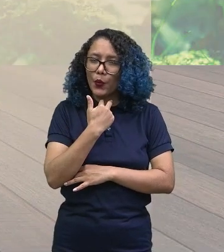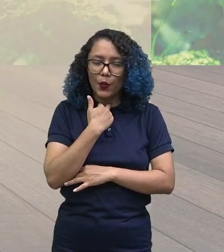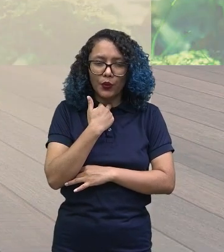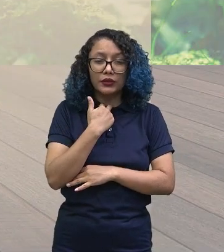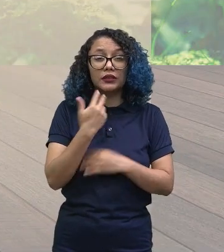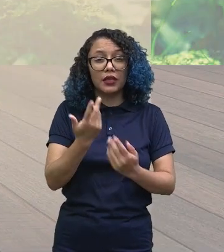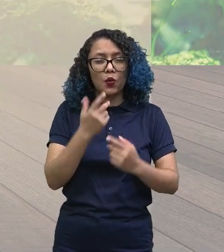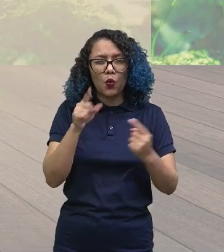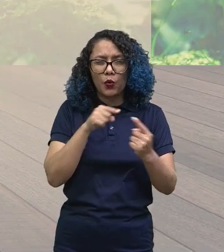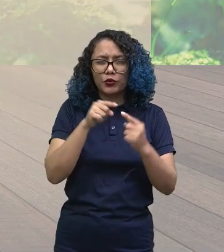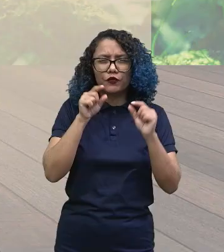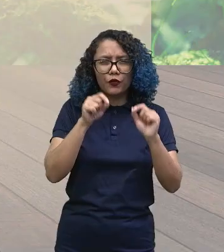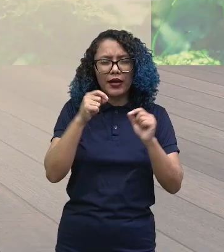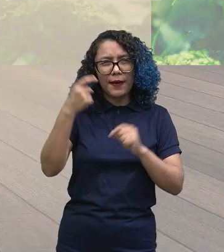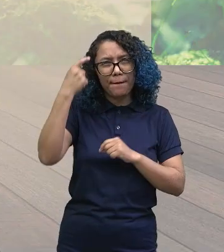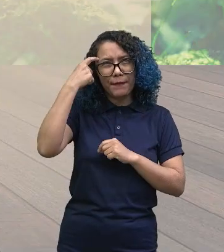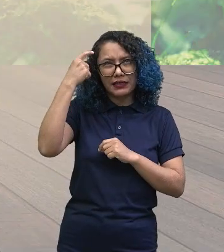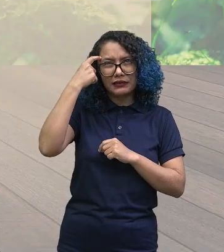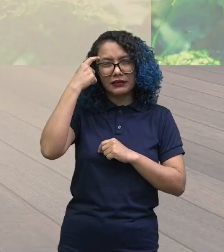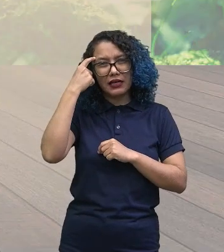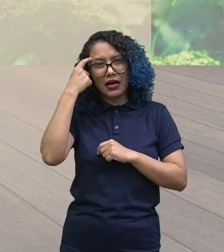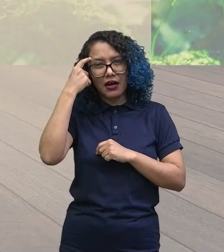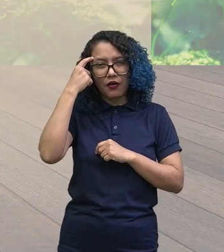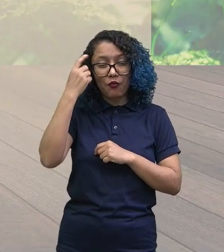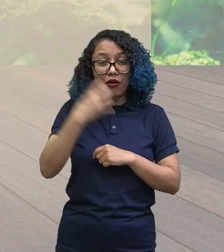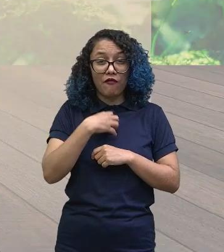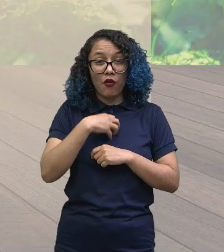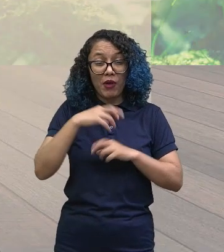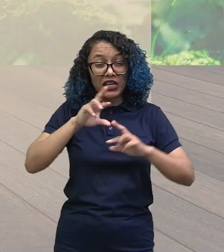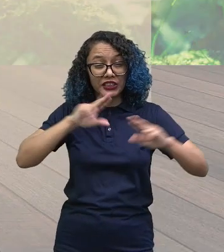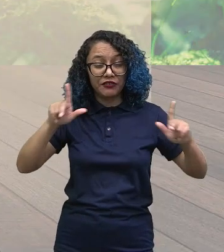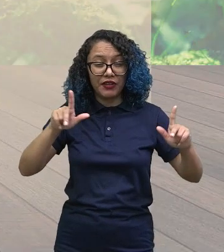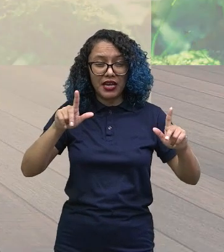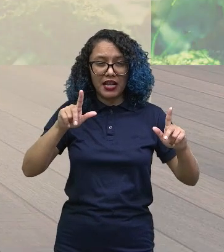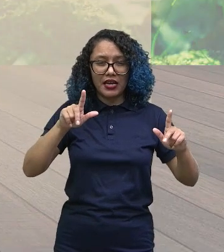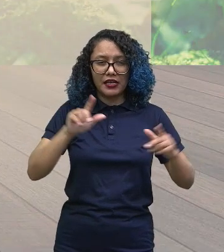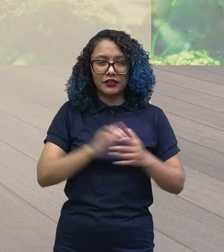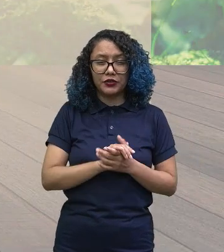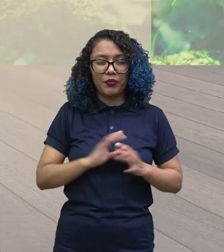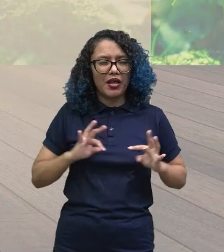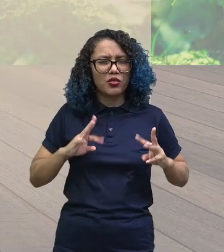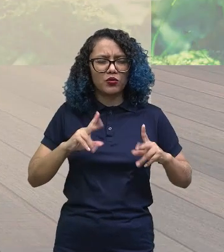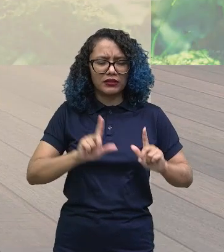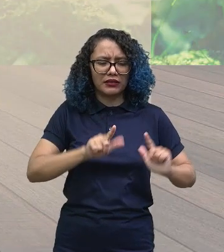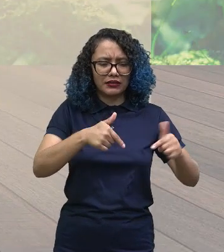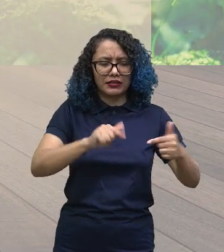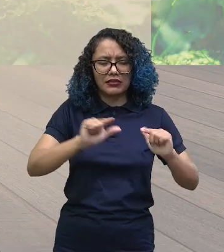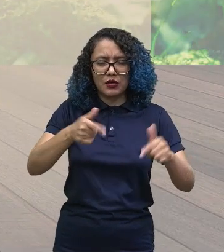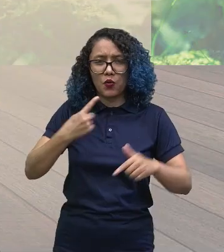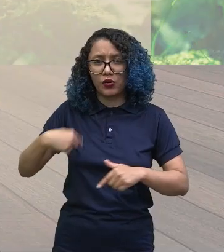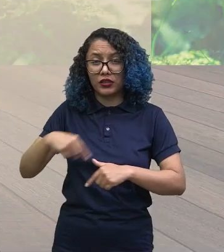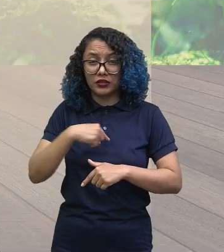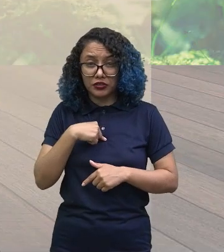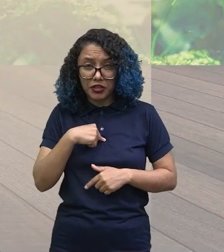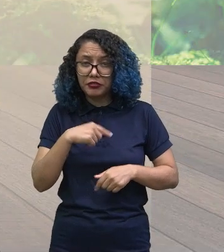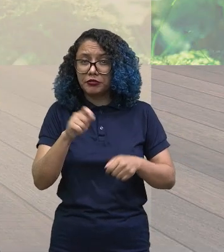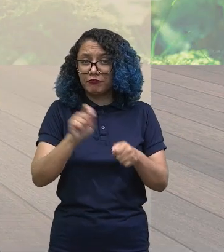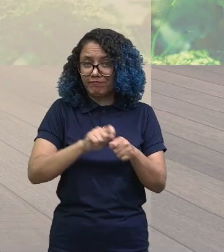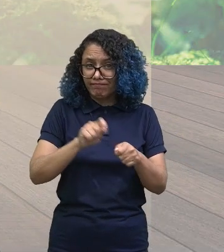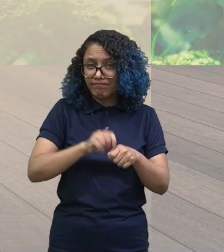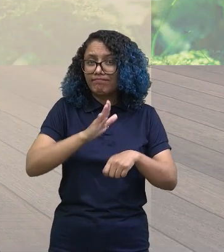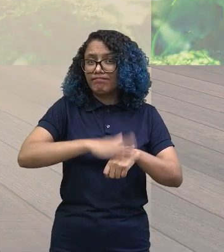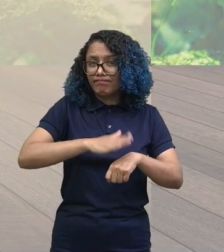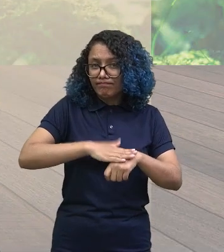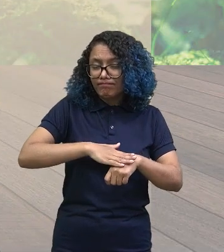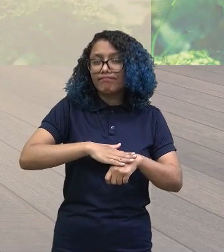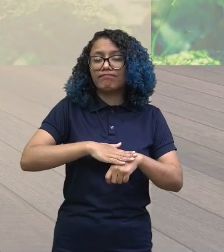realmente tentar pensar diferente, principalmente para todas essas atividades que nós, seres humanos, estamos